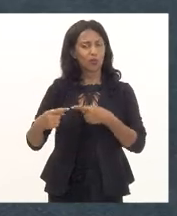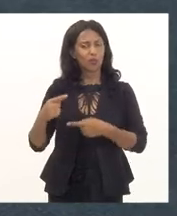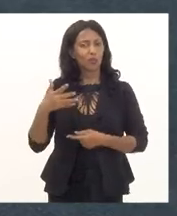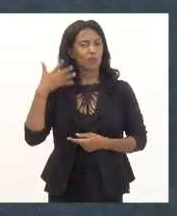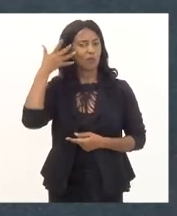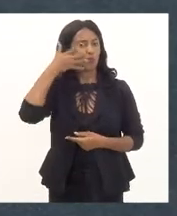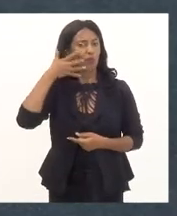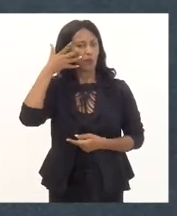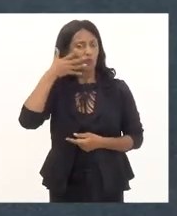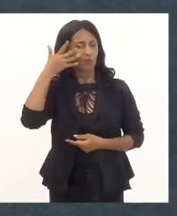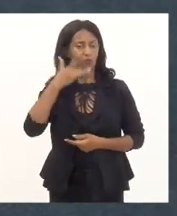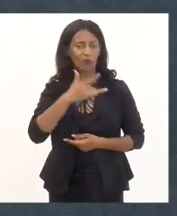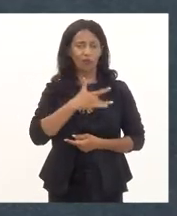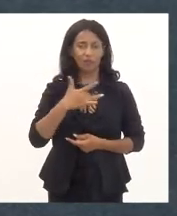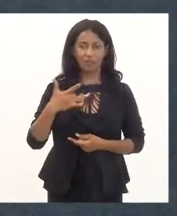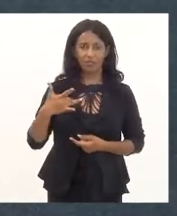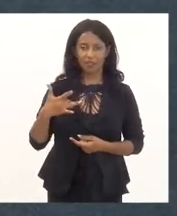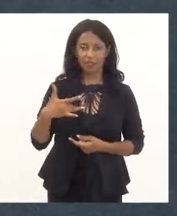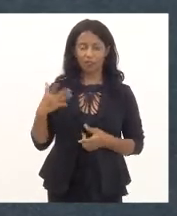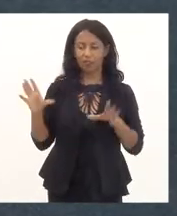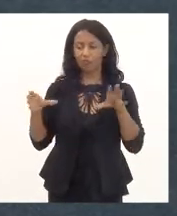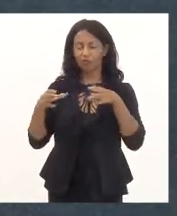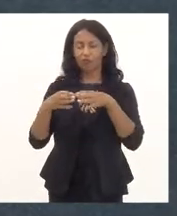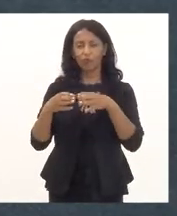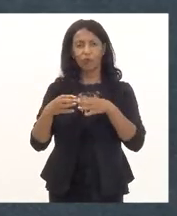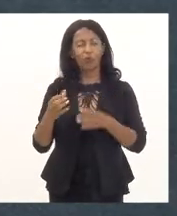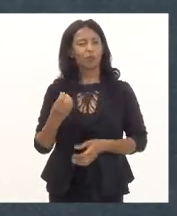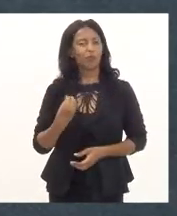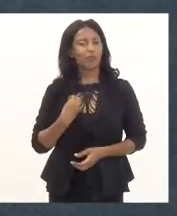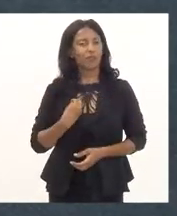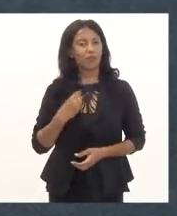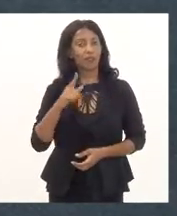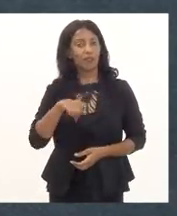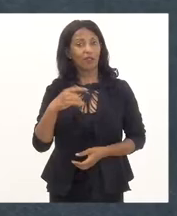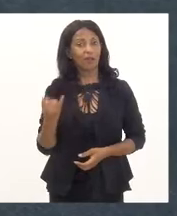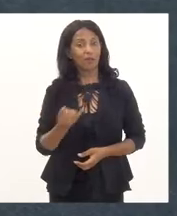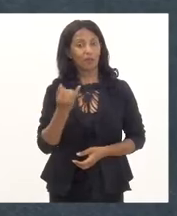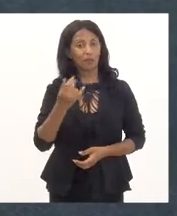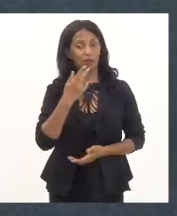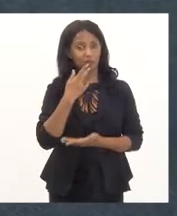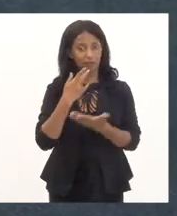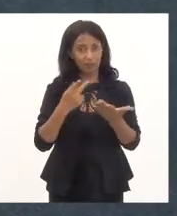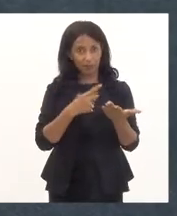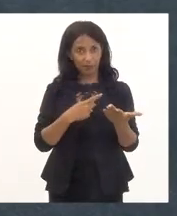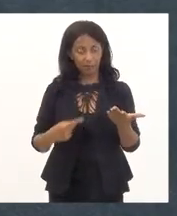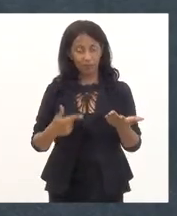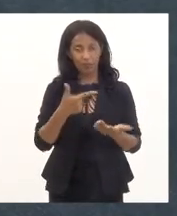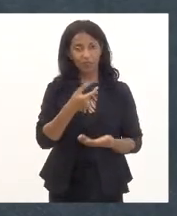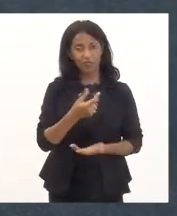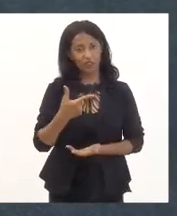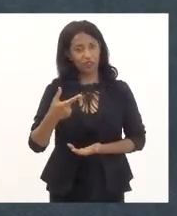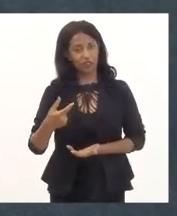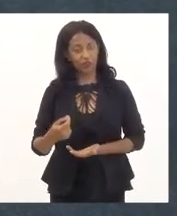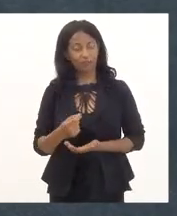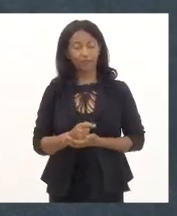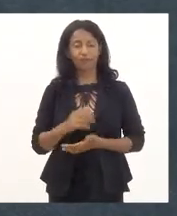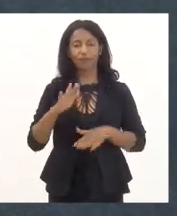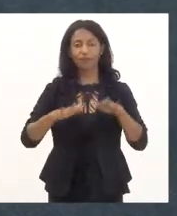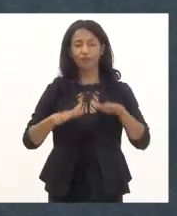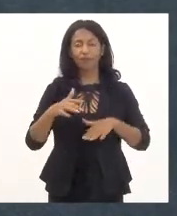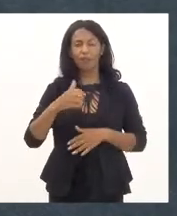Fórum Estadual de Saúde e do Grupo Pela Vida. É importante dizer, senhor presidente, que em 2020, cerca